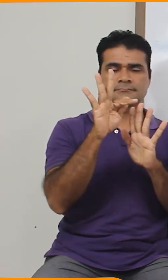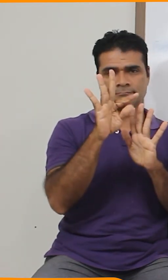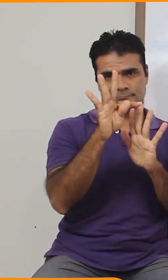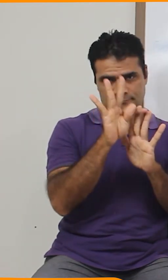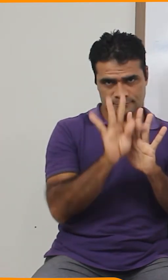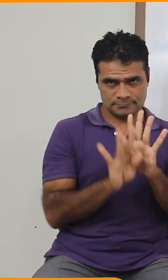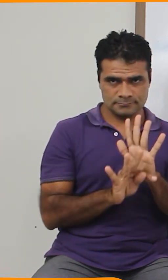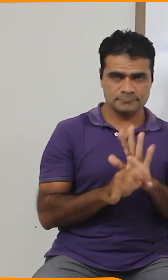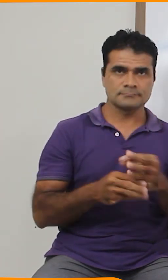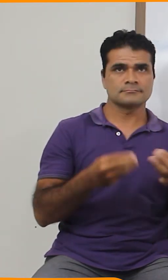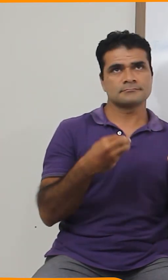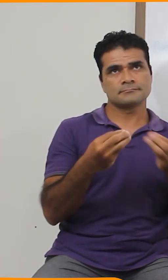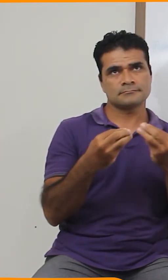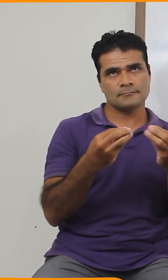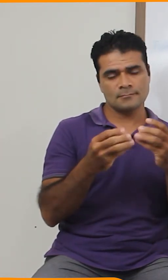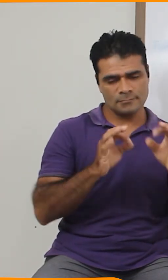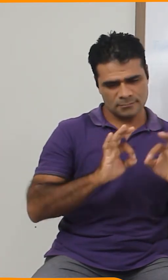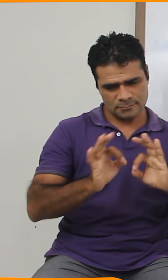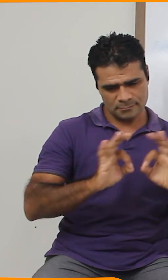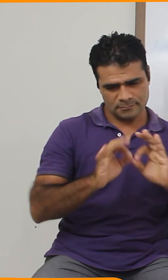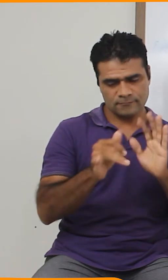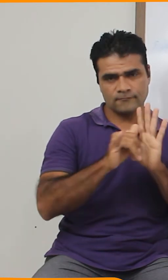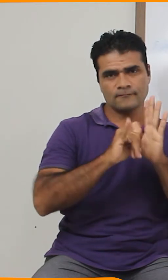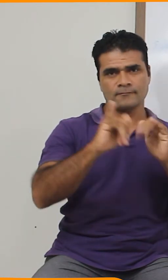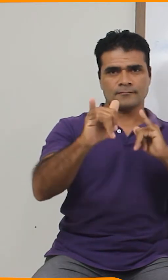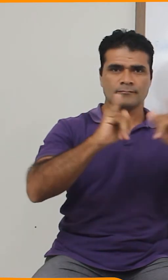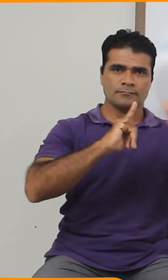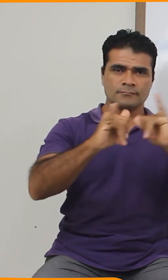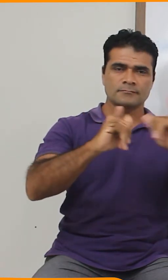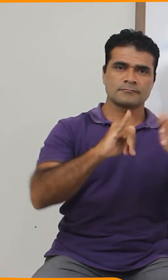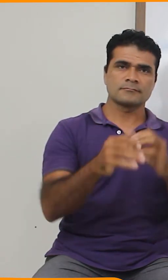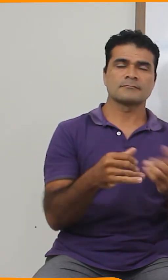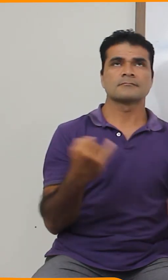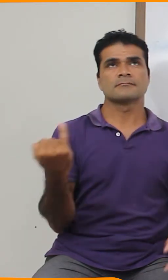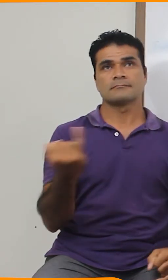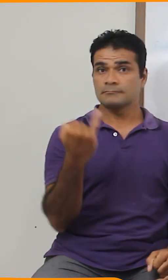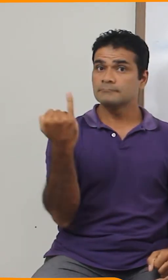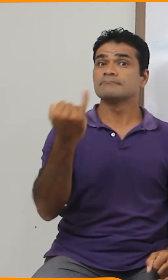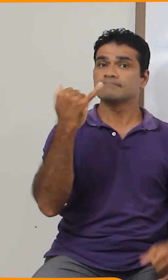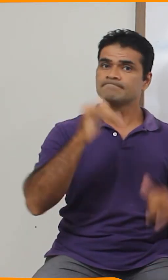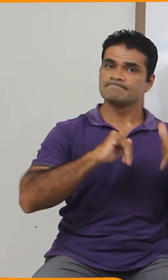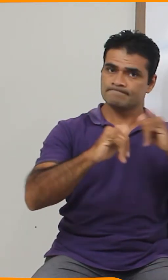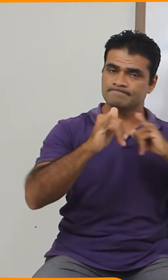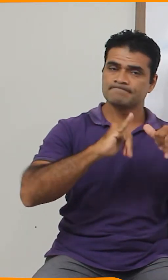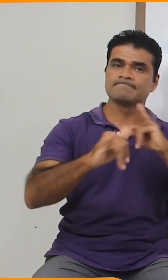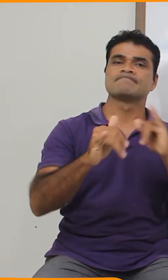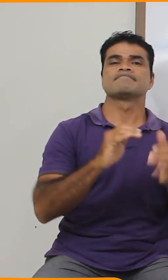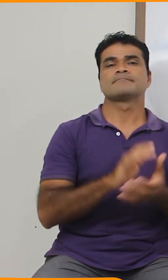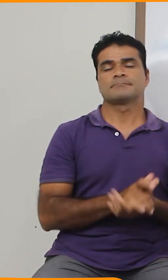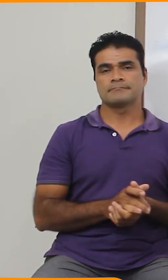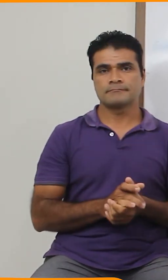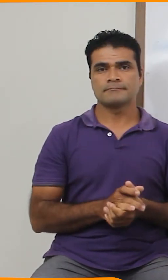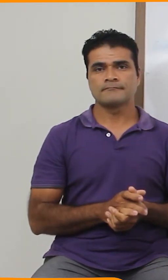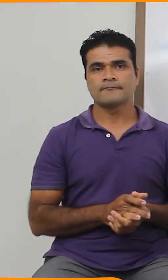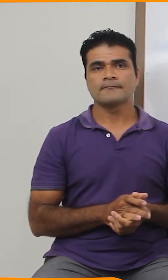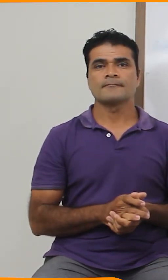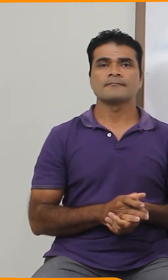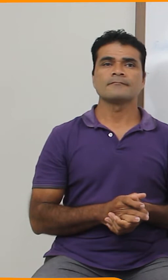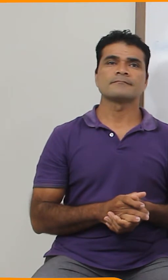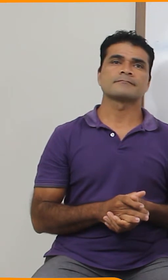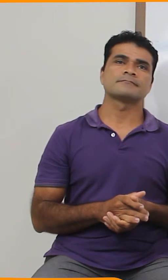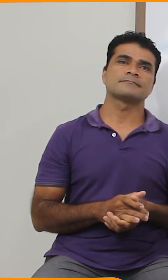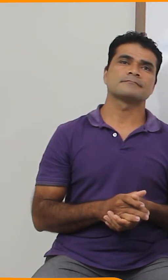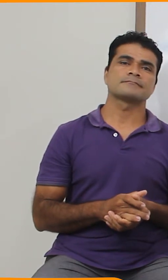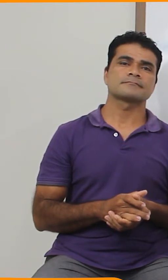como produzir uma notícia, a importância que tem uma notícia, tá certo? Então vamos lá.